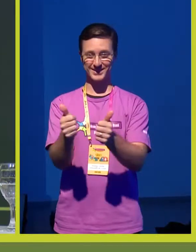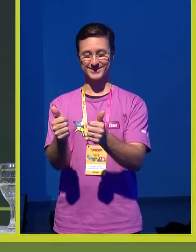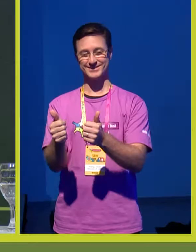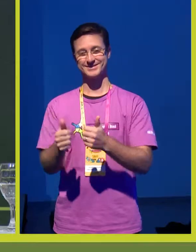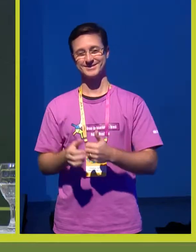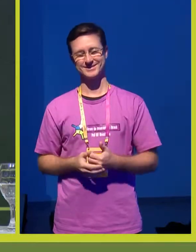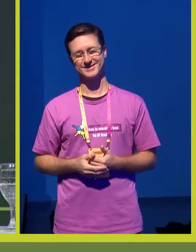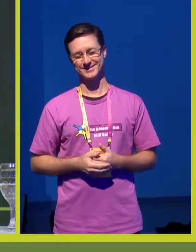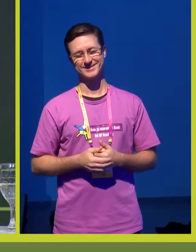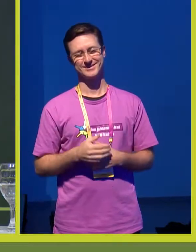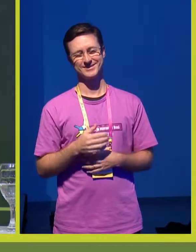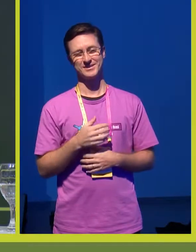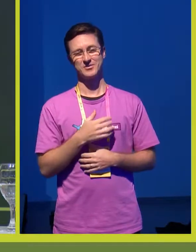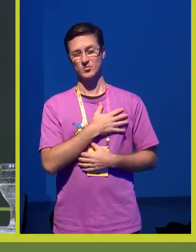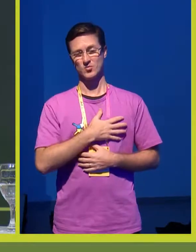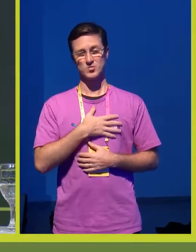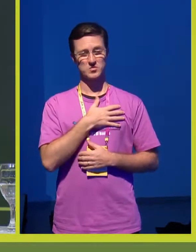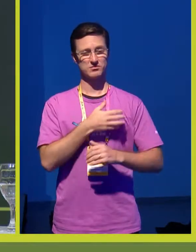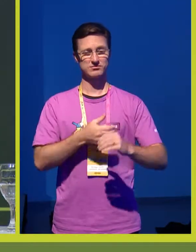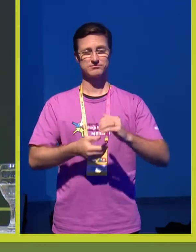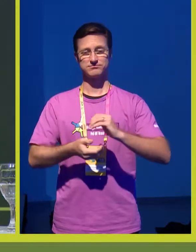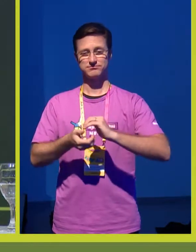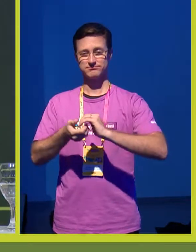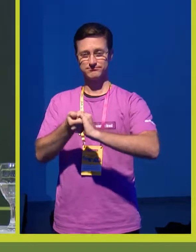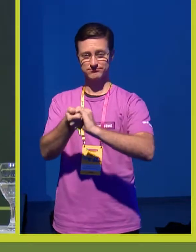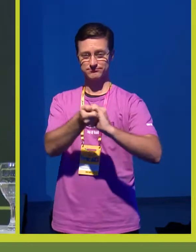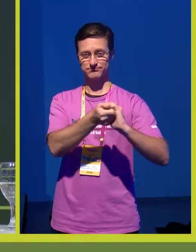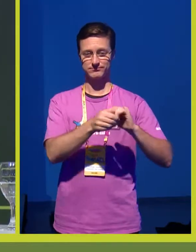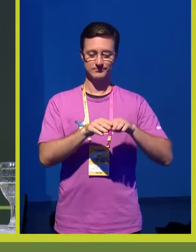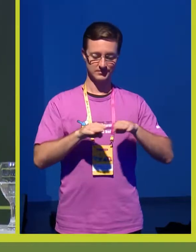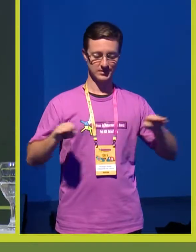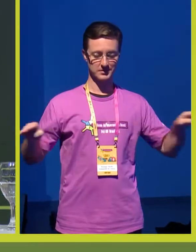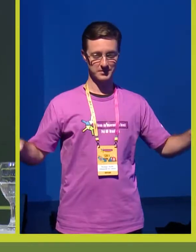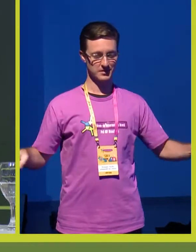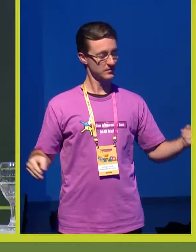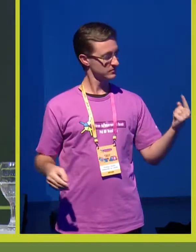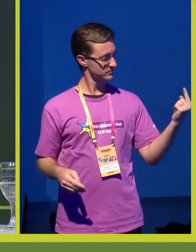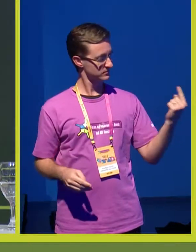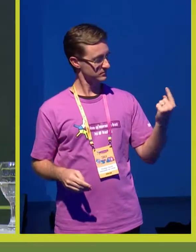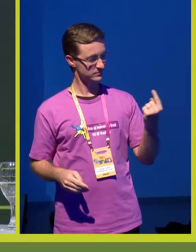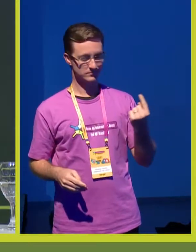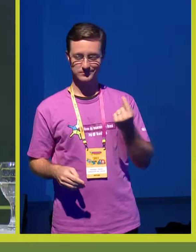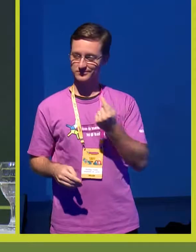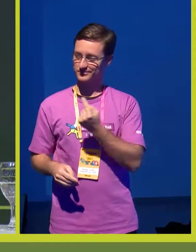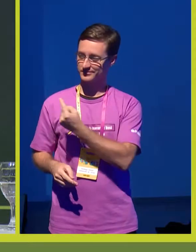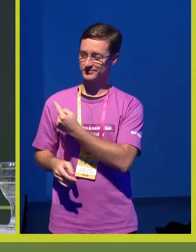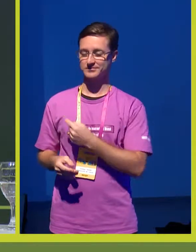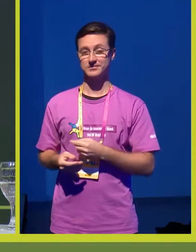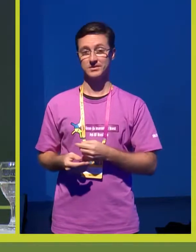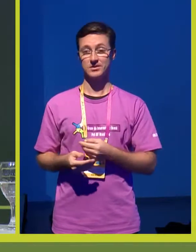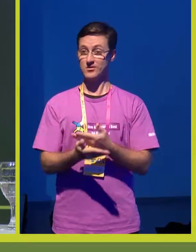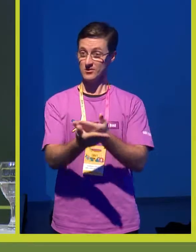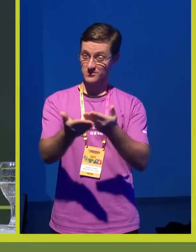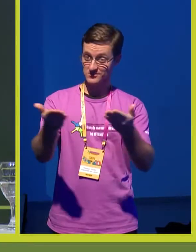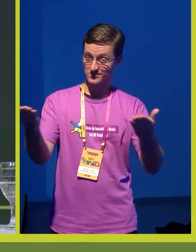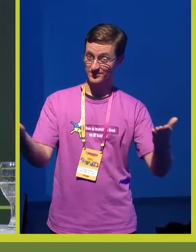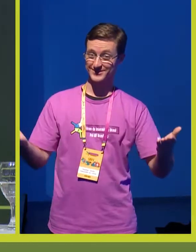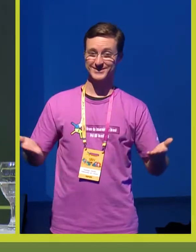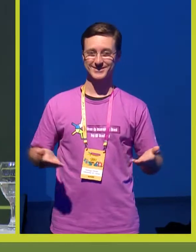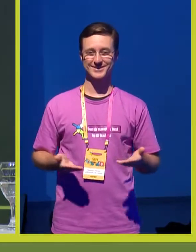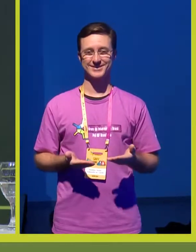Gostaria de ir em primeiro lugar cumprimentar os meus colegas aqui da mesa e também todos vocês aí que